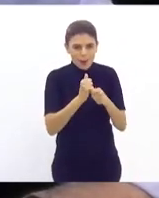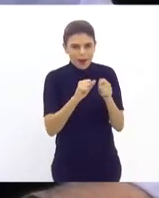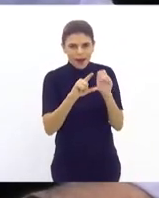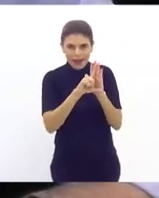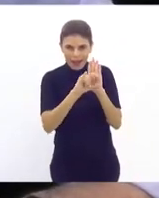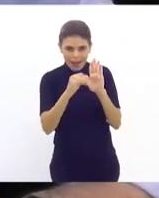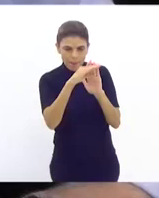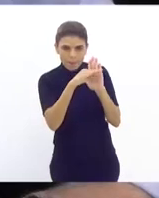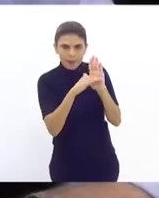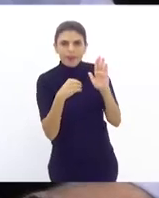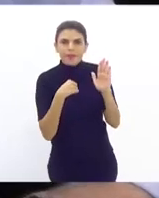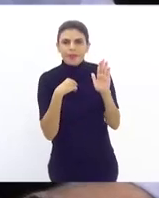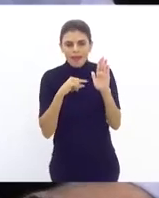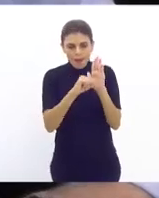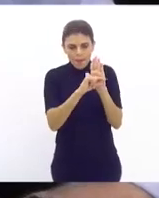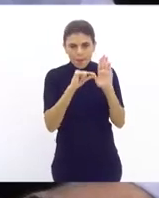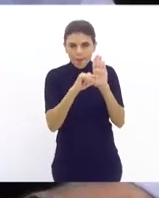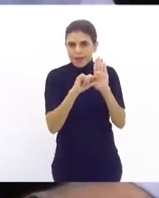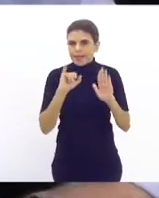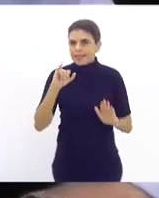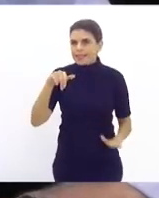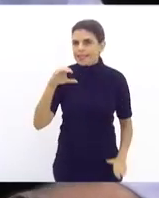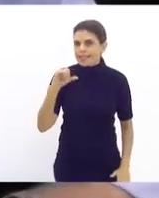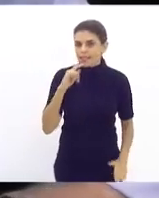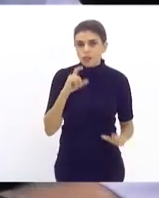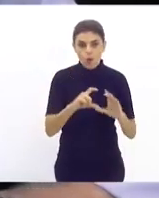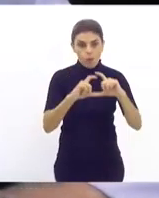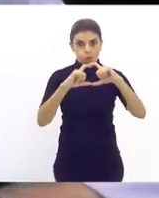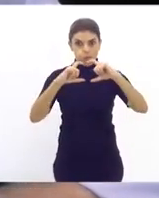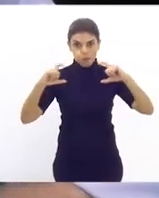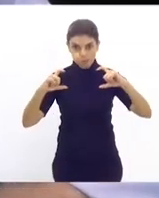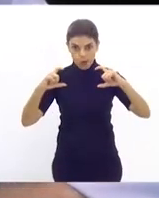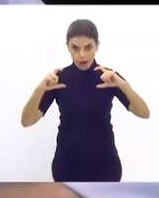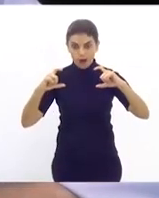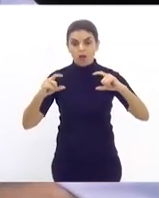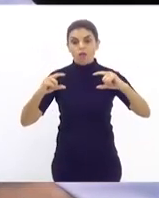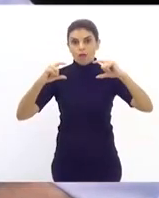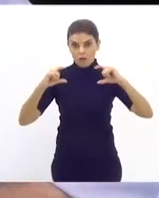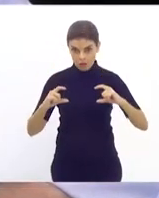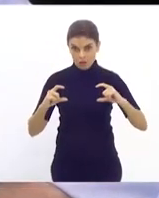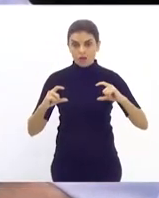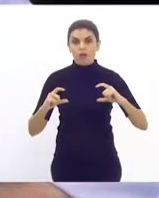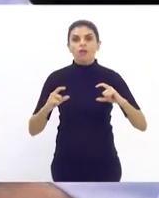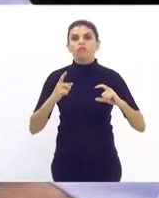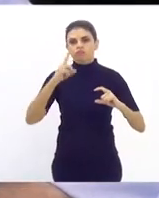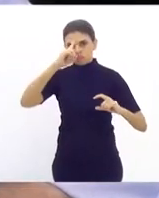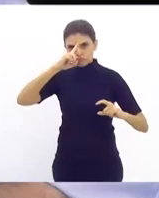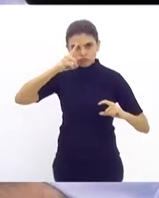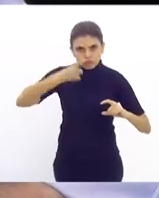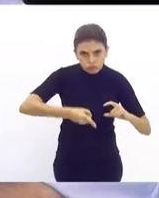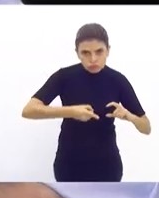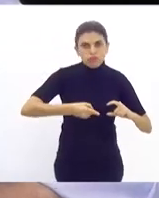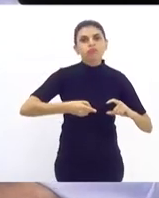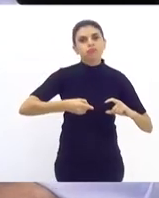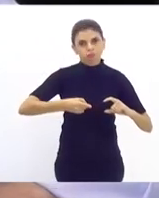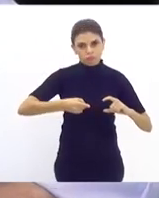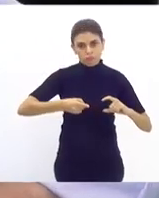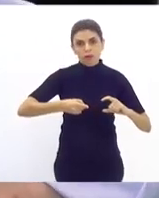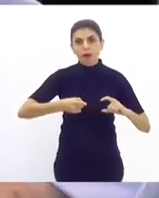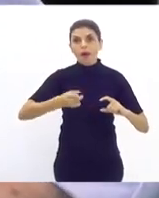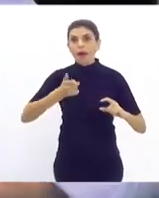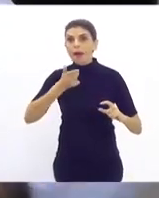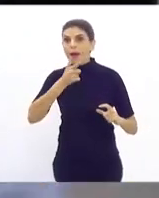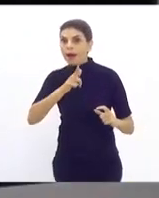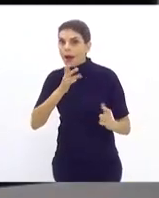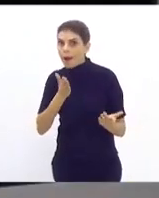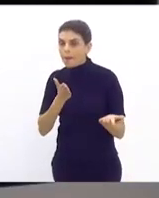determinado inciso aqui, no parágrafo 2º do inciso tal, determina uma aprovação